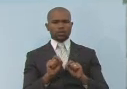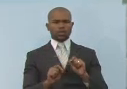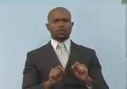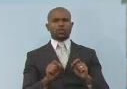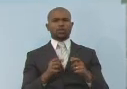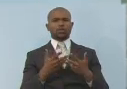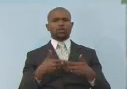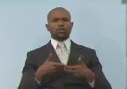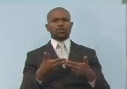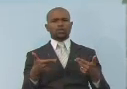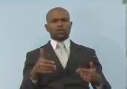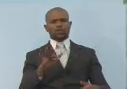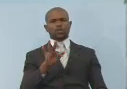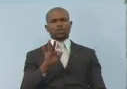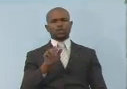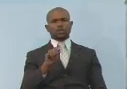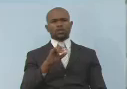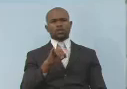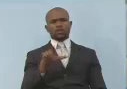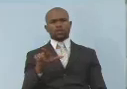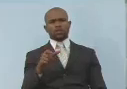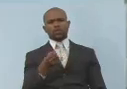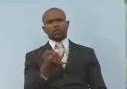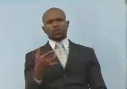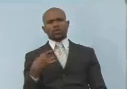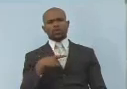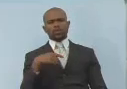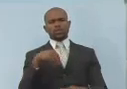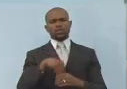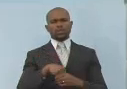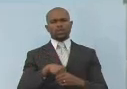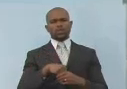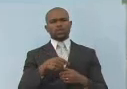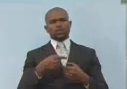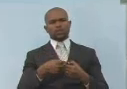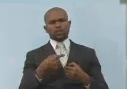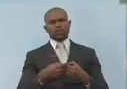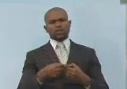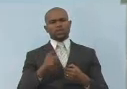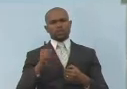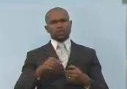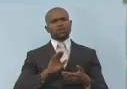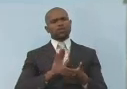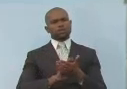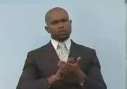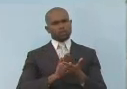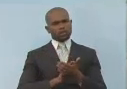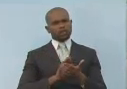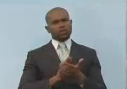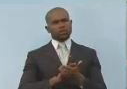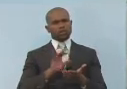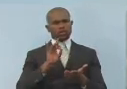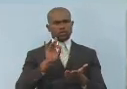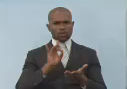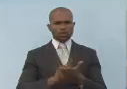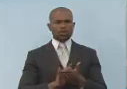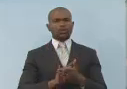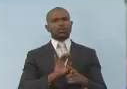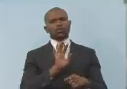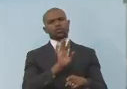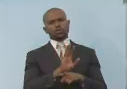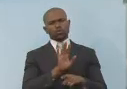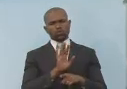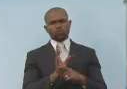equipamento Fácil, quantos já tem na cidade? É um equipamento que vocês estão de parabéns, porque realmente facilita